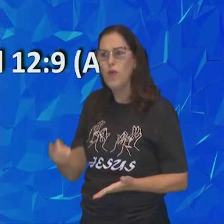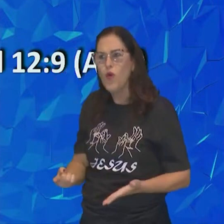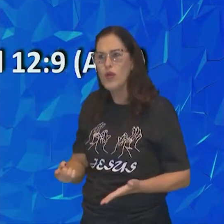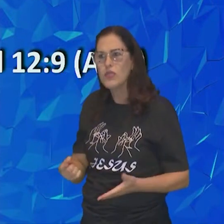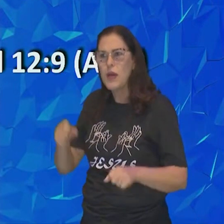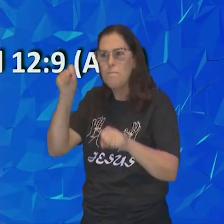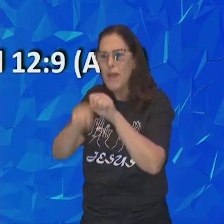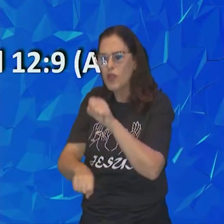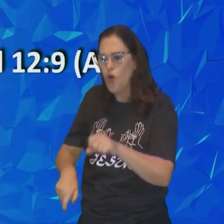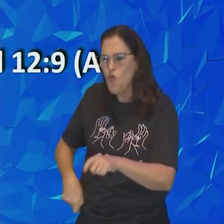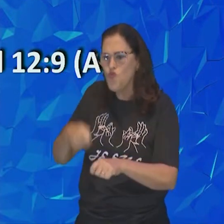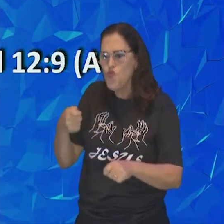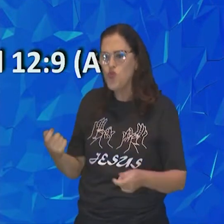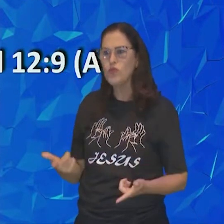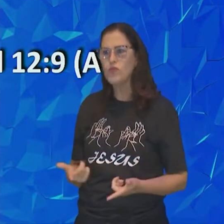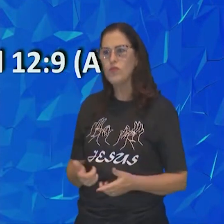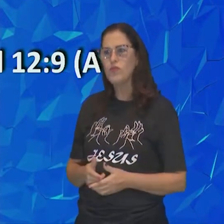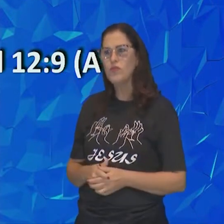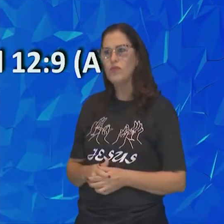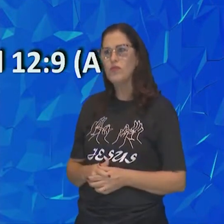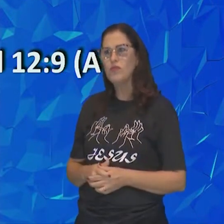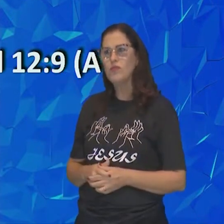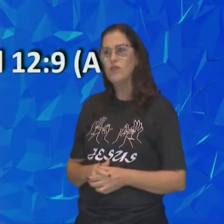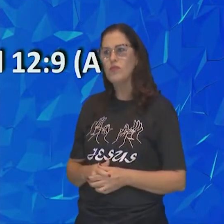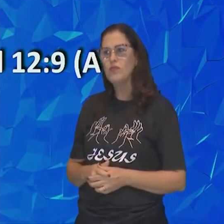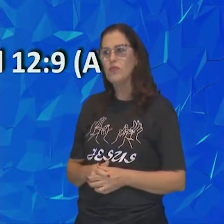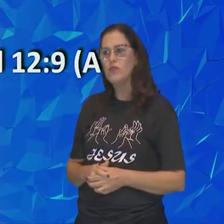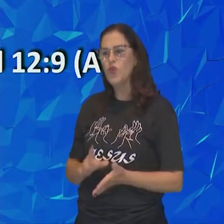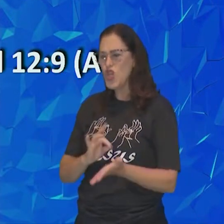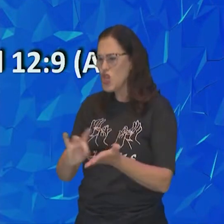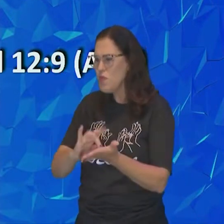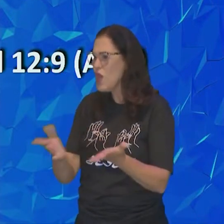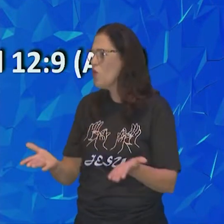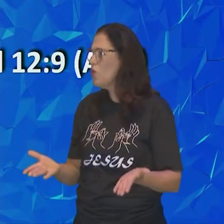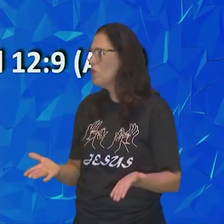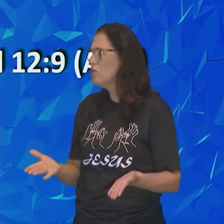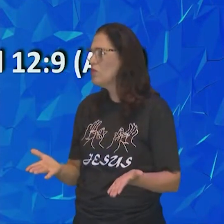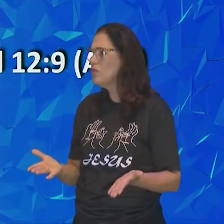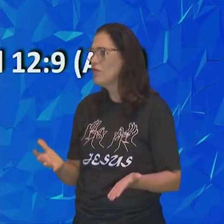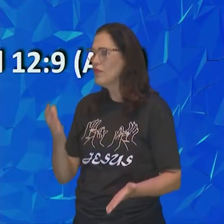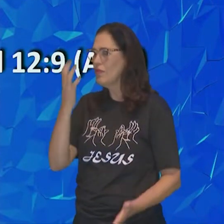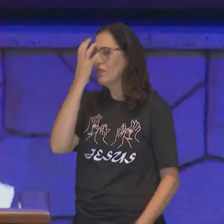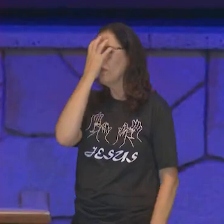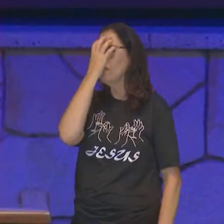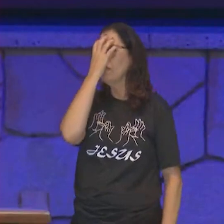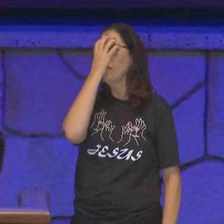com a espada dos filhos de Amon. A máscara